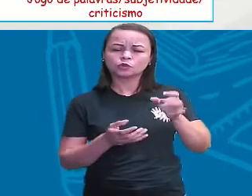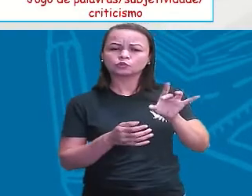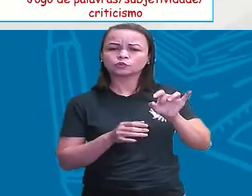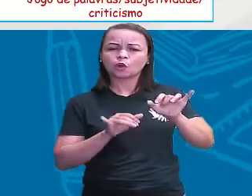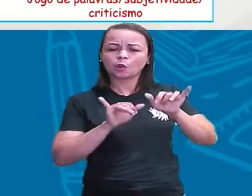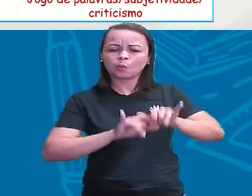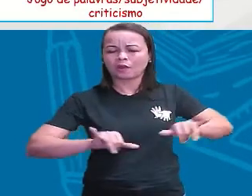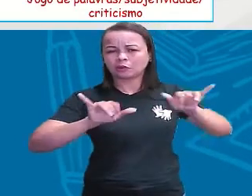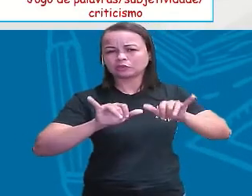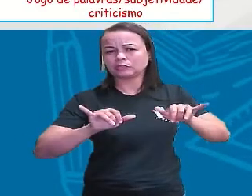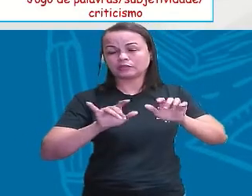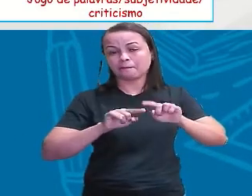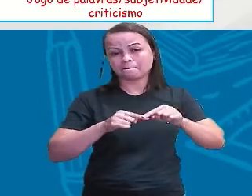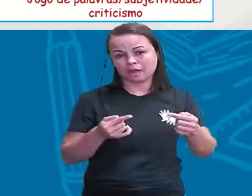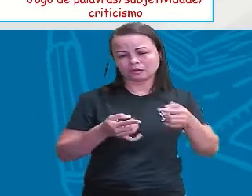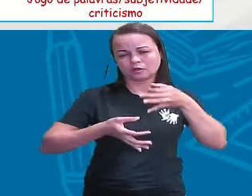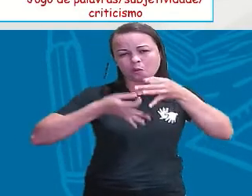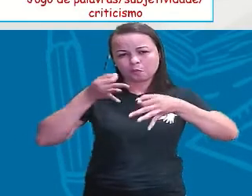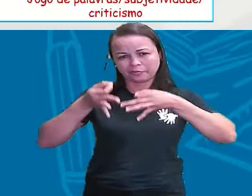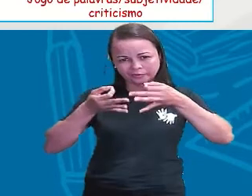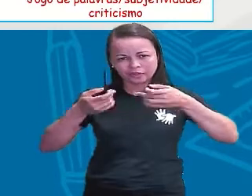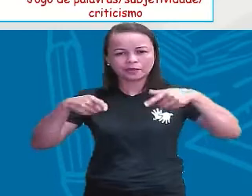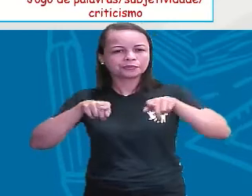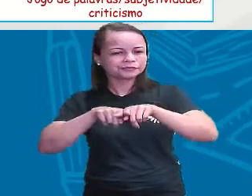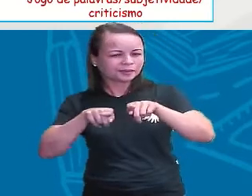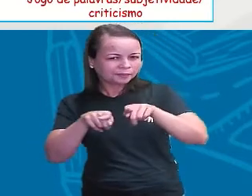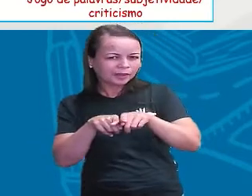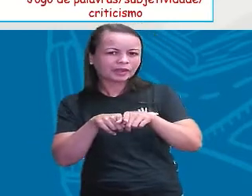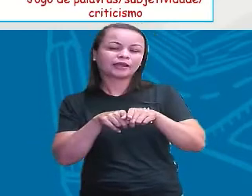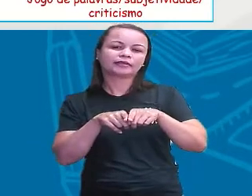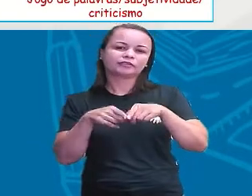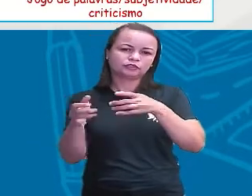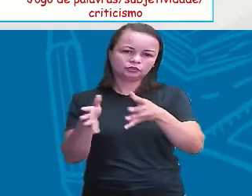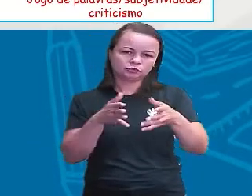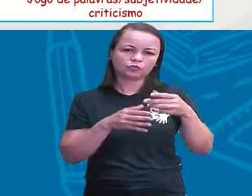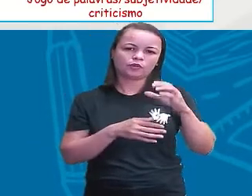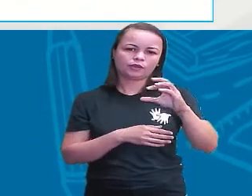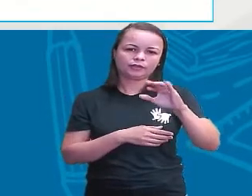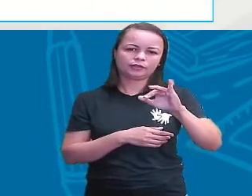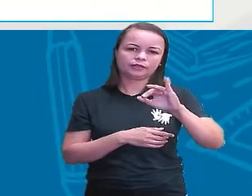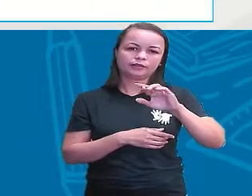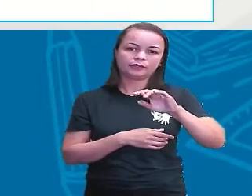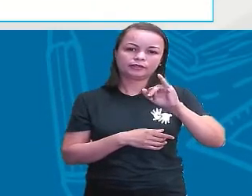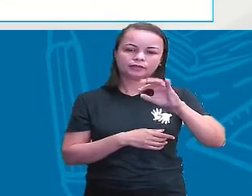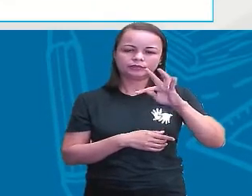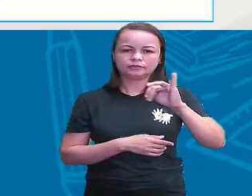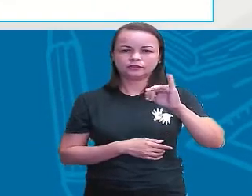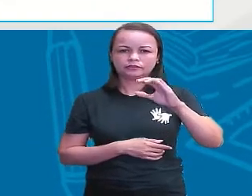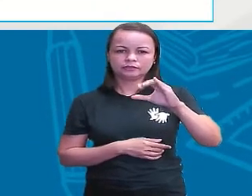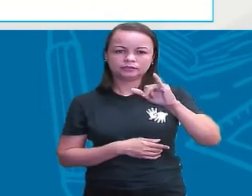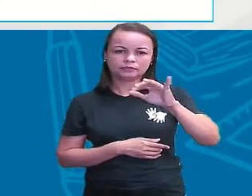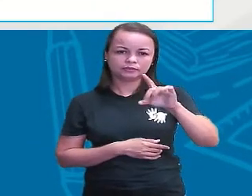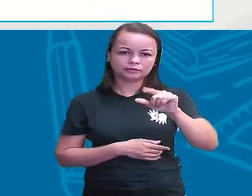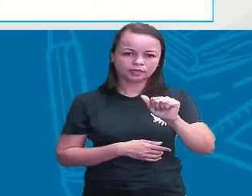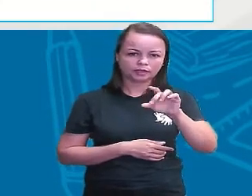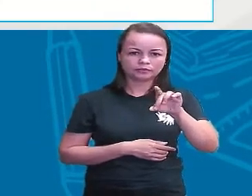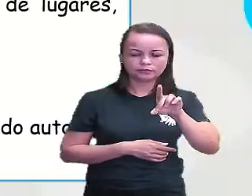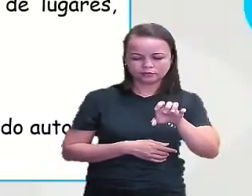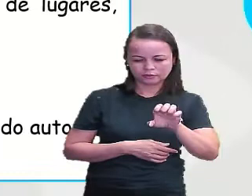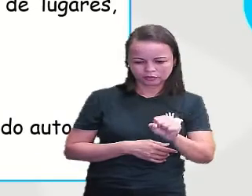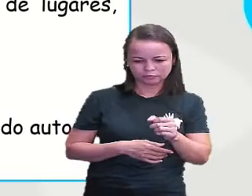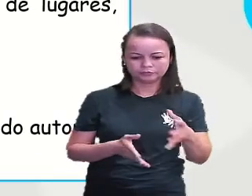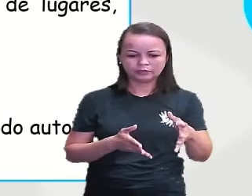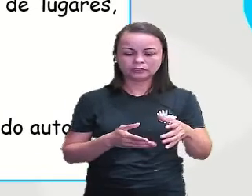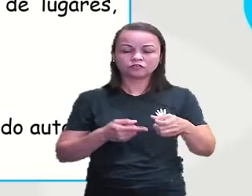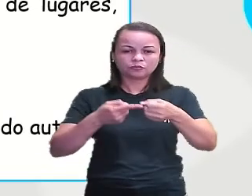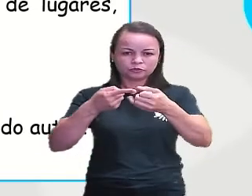trazer também a sua opinião aí, seus argumentos, né? Sua criticidade aí. Então vamos classificar aqui as